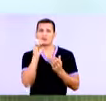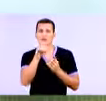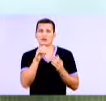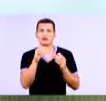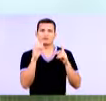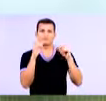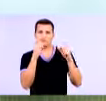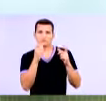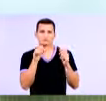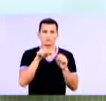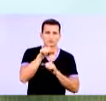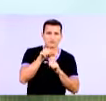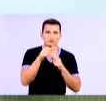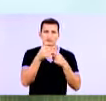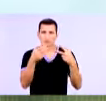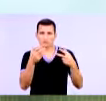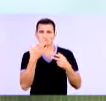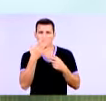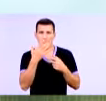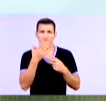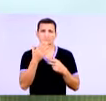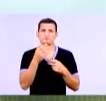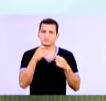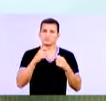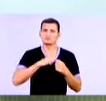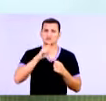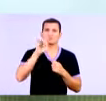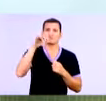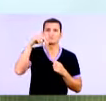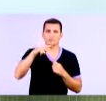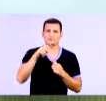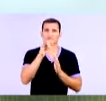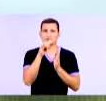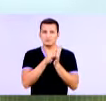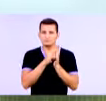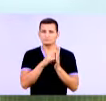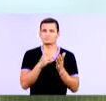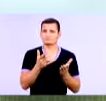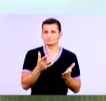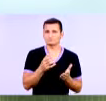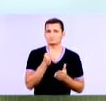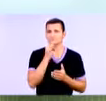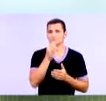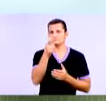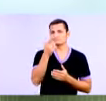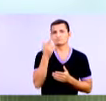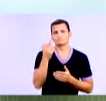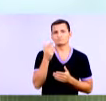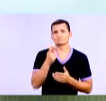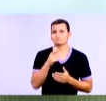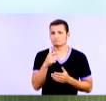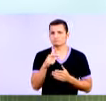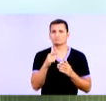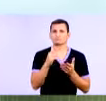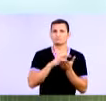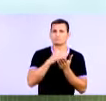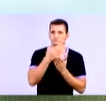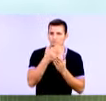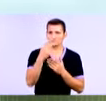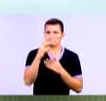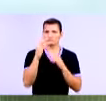da imagem usando o GIMP sem ter o GIMP instalado, né? Aí eu lamento, se você de repente não tem um computador disponível na sua